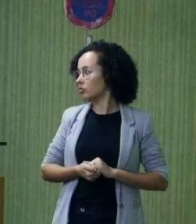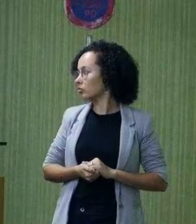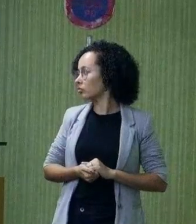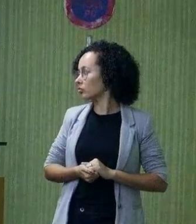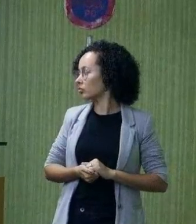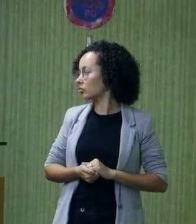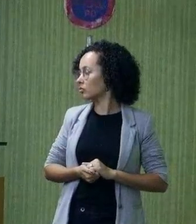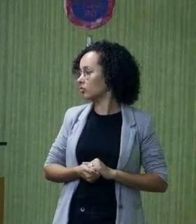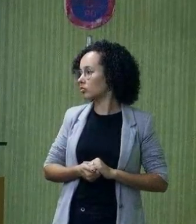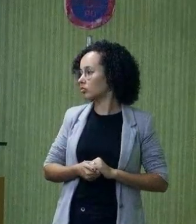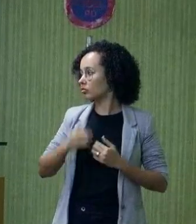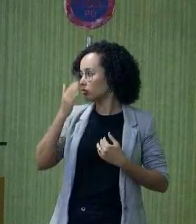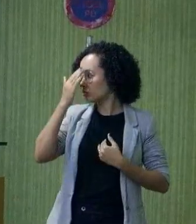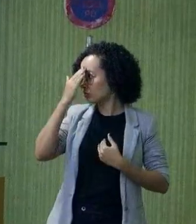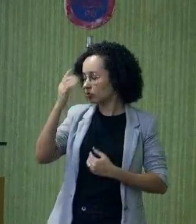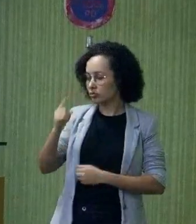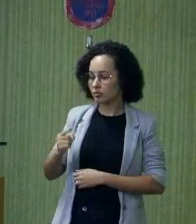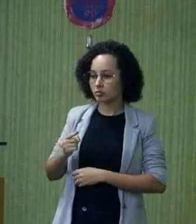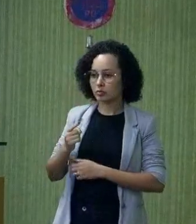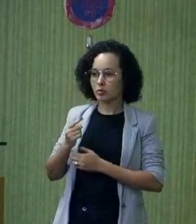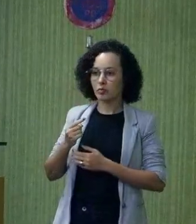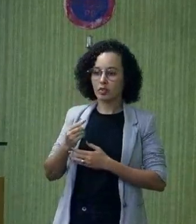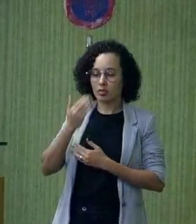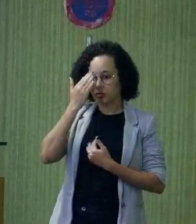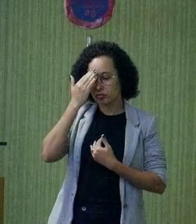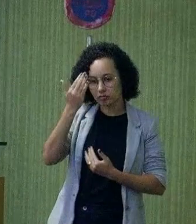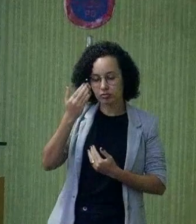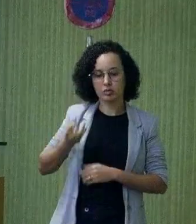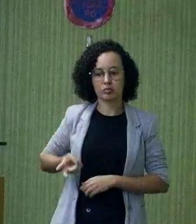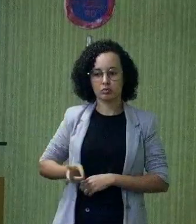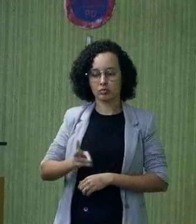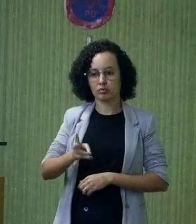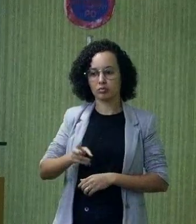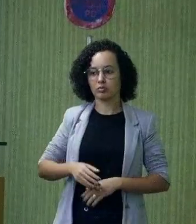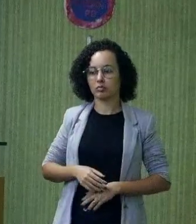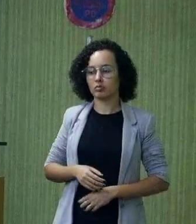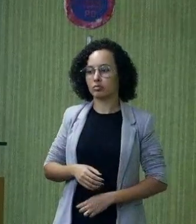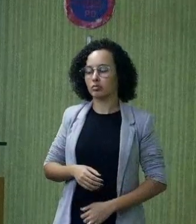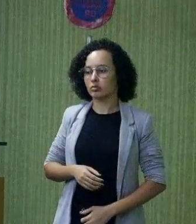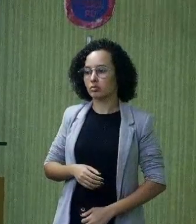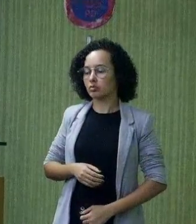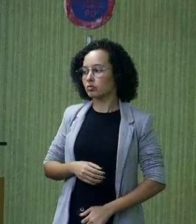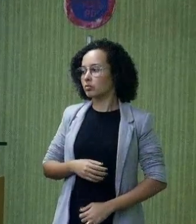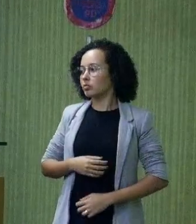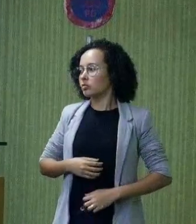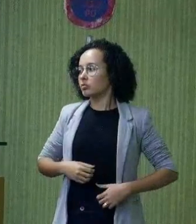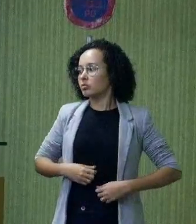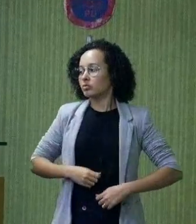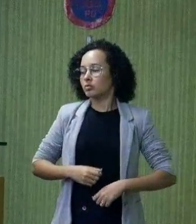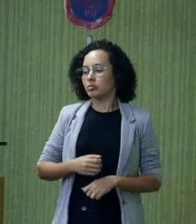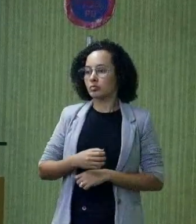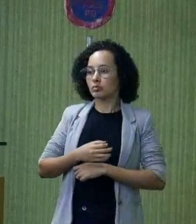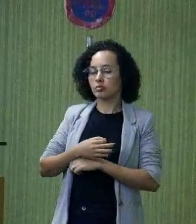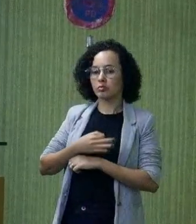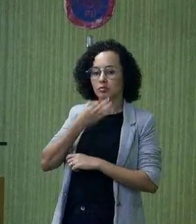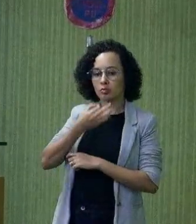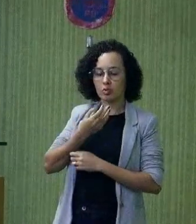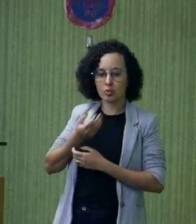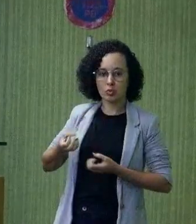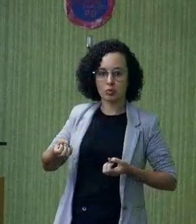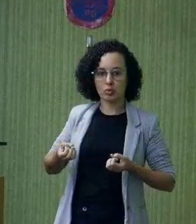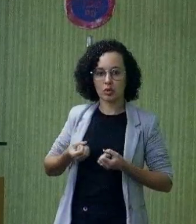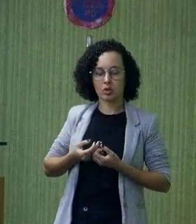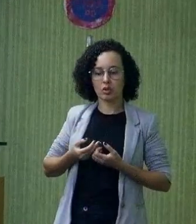uma vez Dr Armando e dar continuidade né agora comentando sobre o novo plano dando continuidade a esse